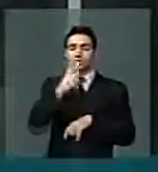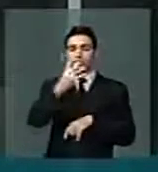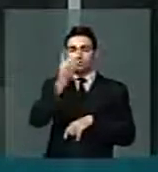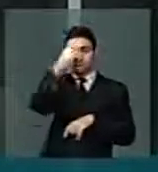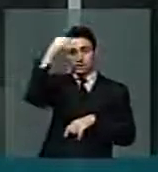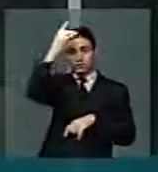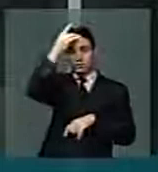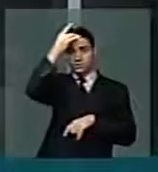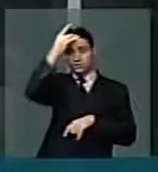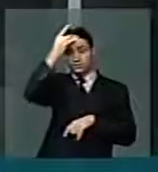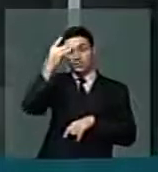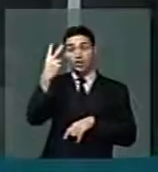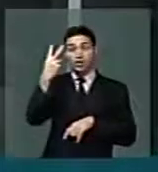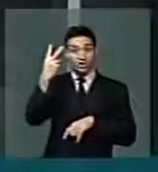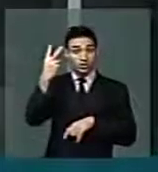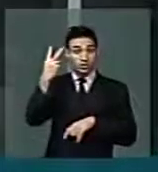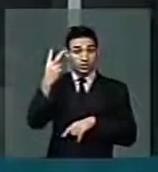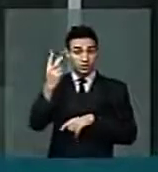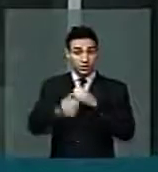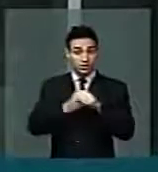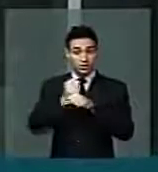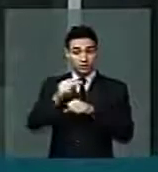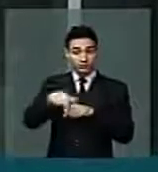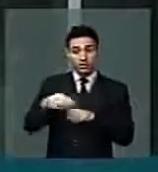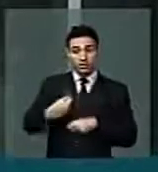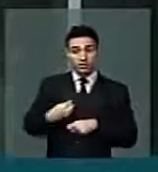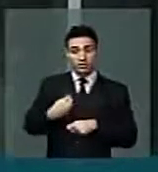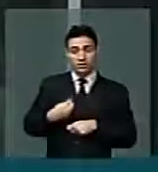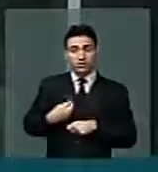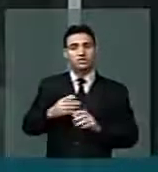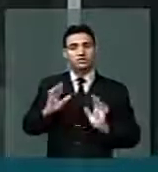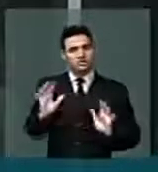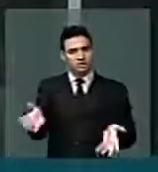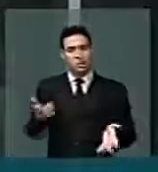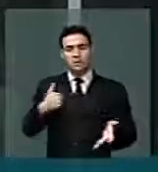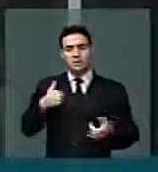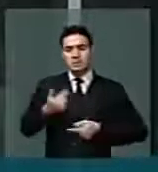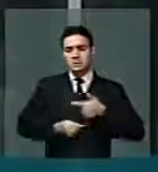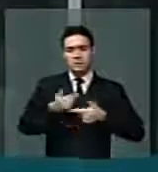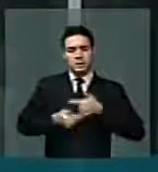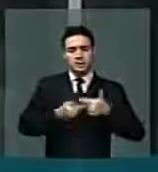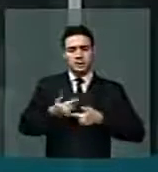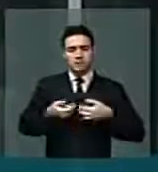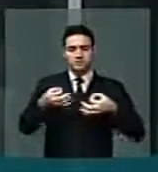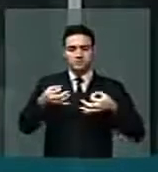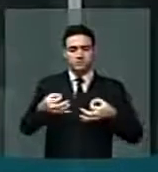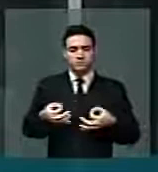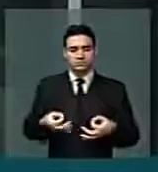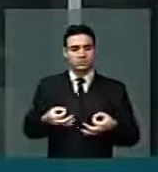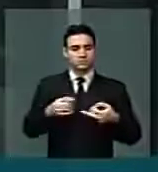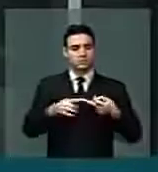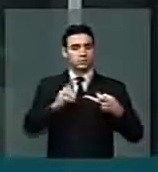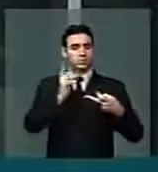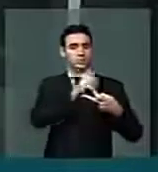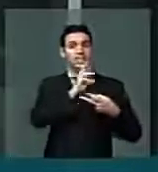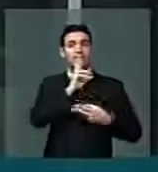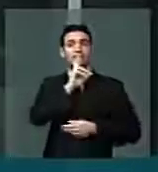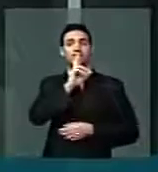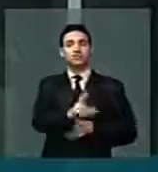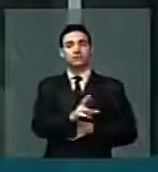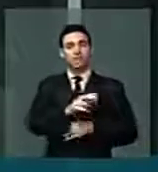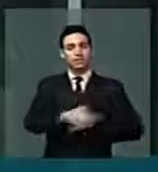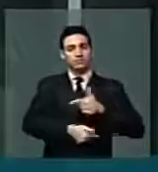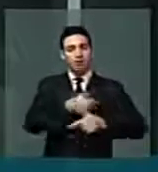anos aqui, pude fazer isso com princípios, pude fazer isso com resultados